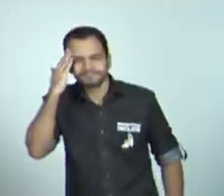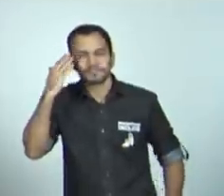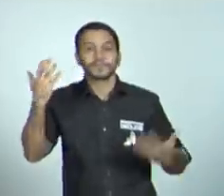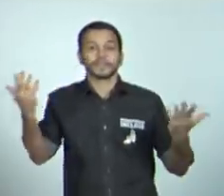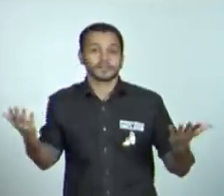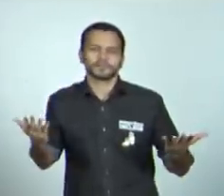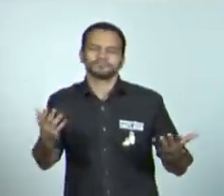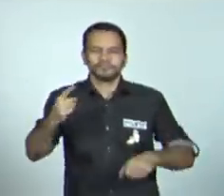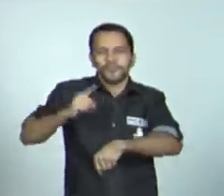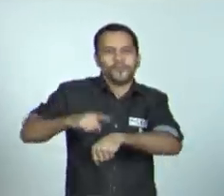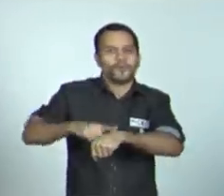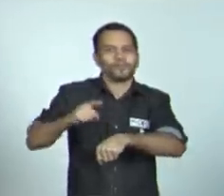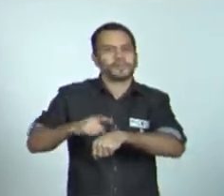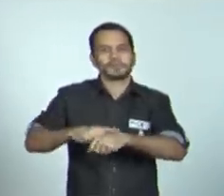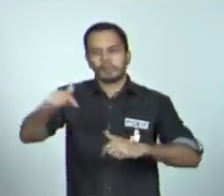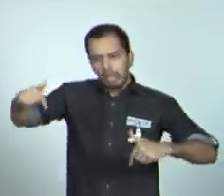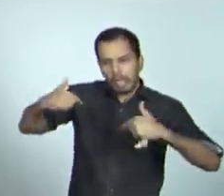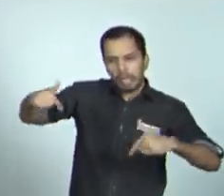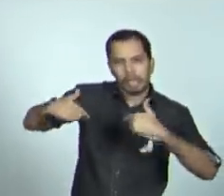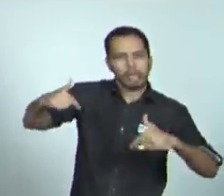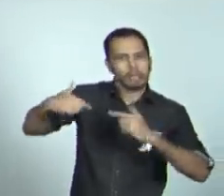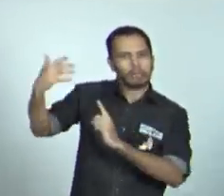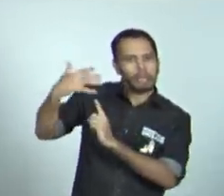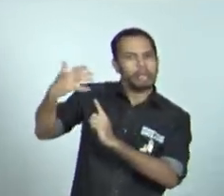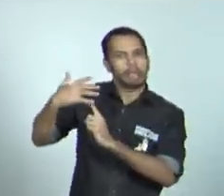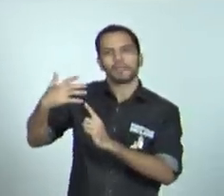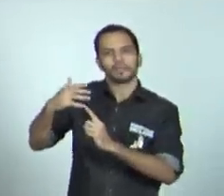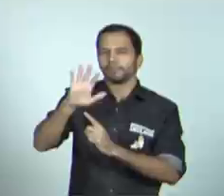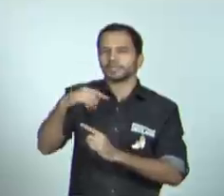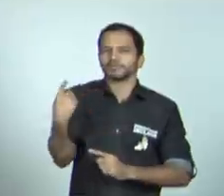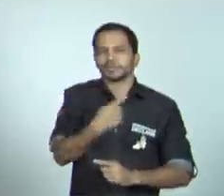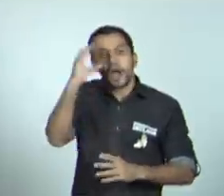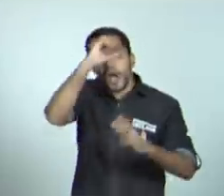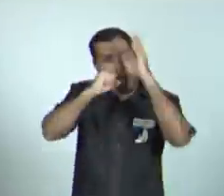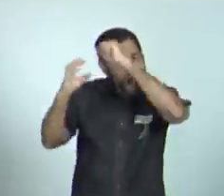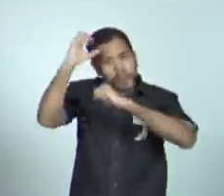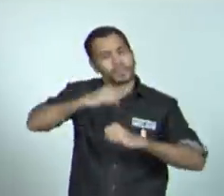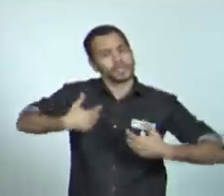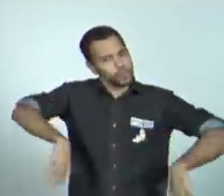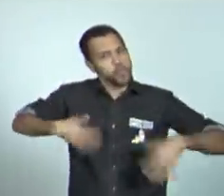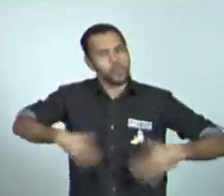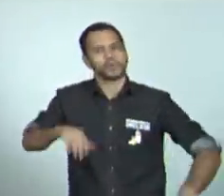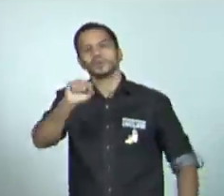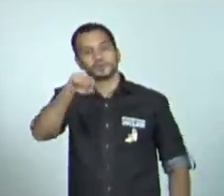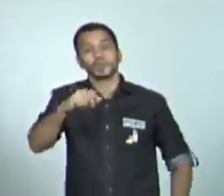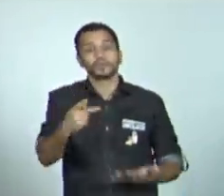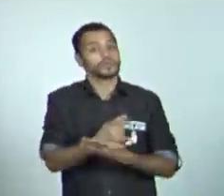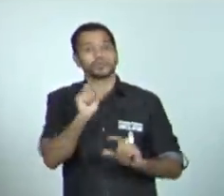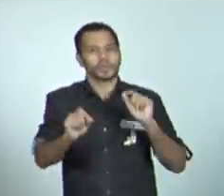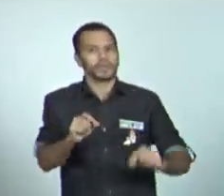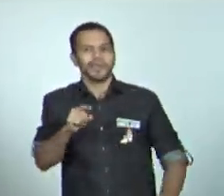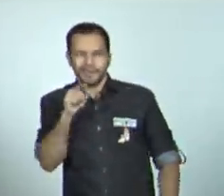tempo de ameaça podem trazer para gente edições poderosas esse momento em que pedro está sendo